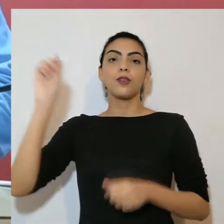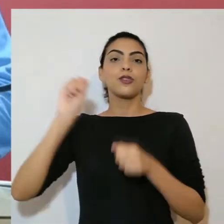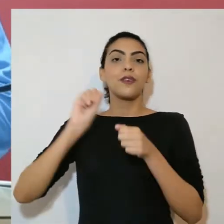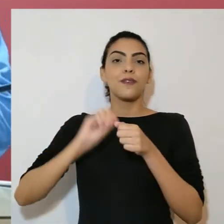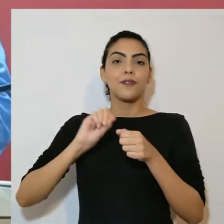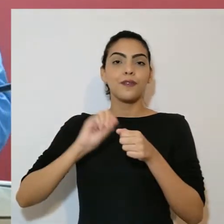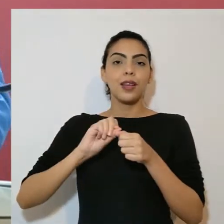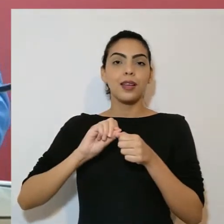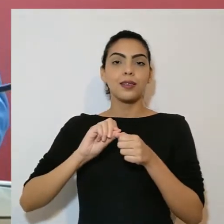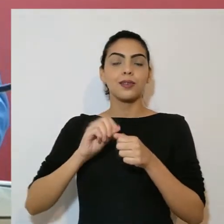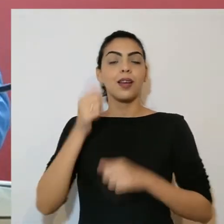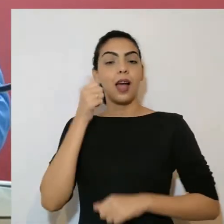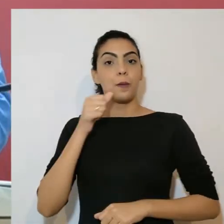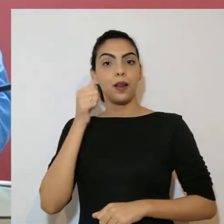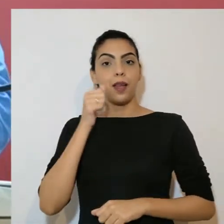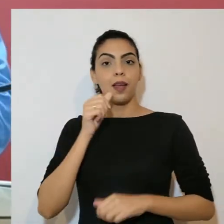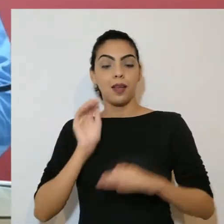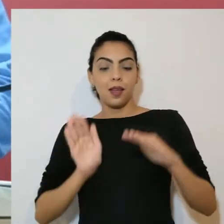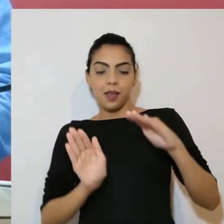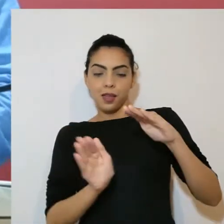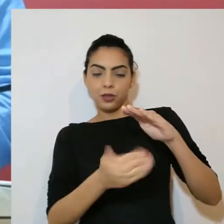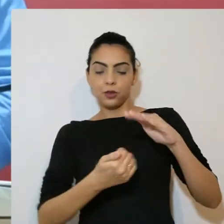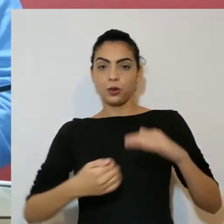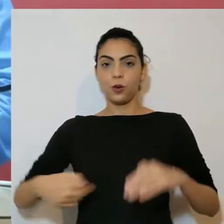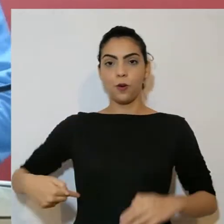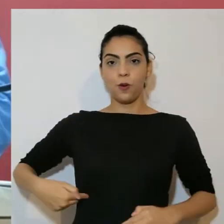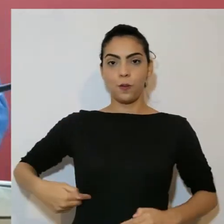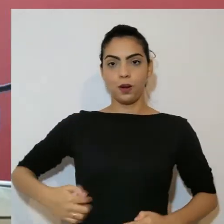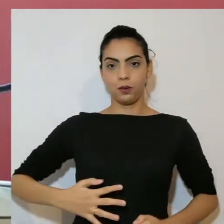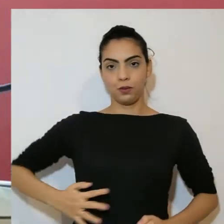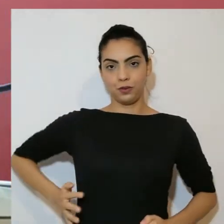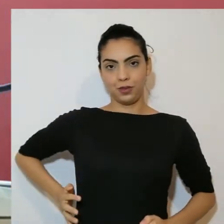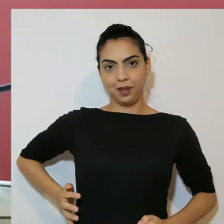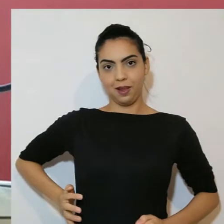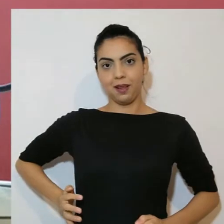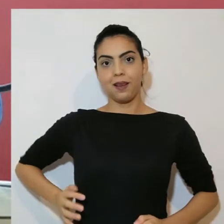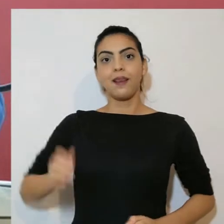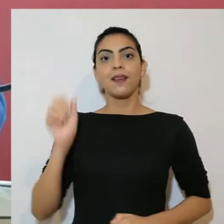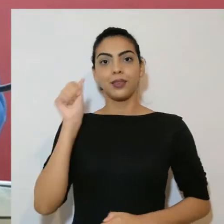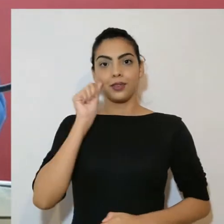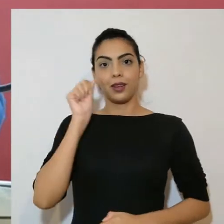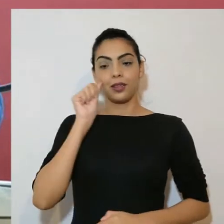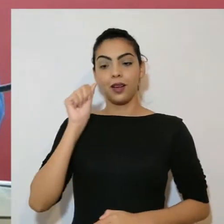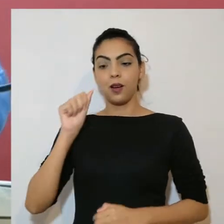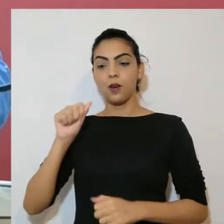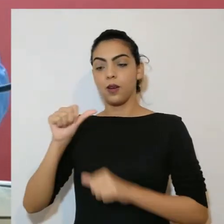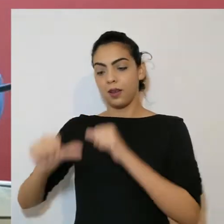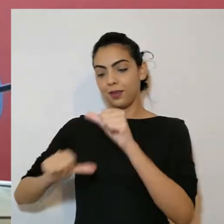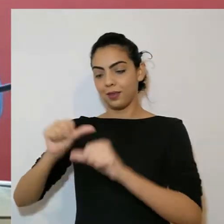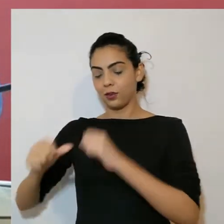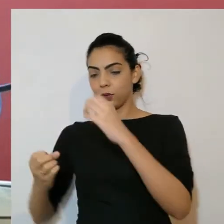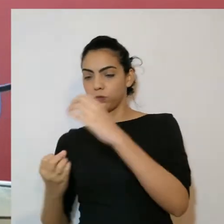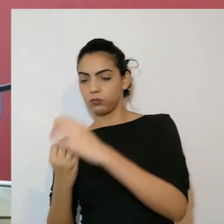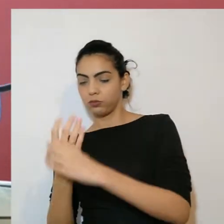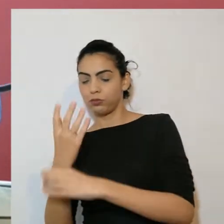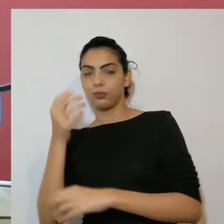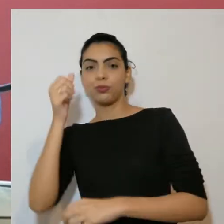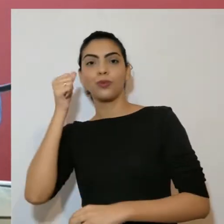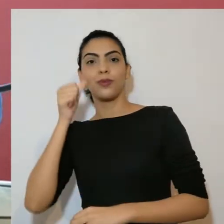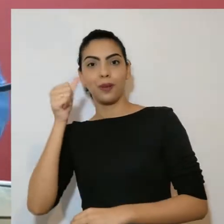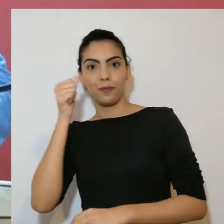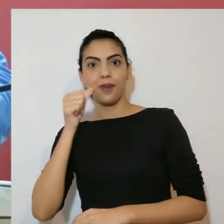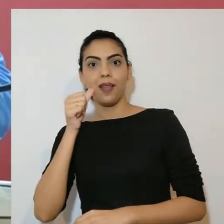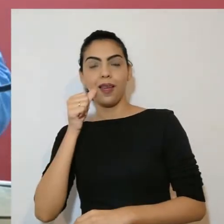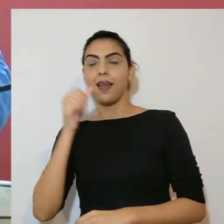criou a mulher. Deus retirou uma costela de Adão e fez dela a